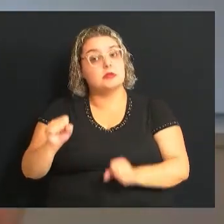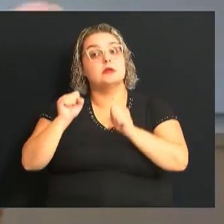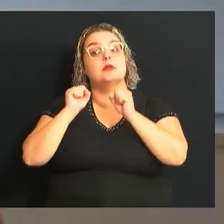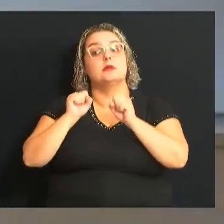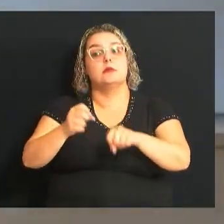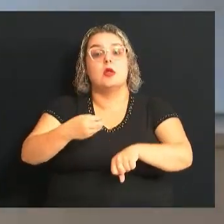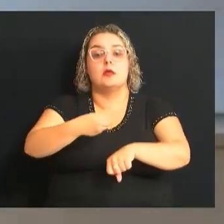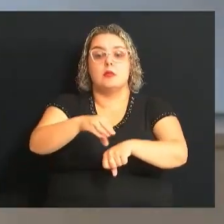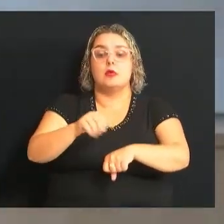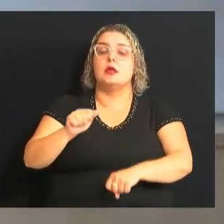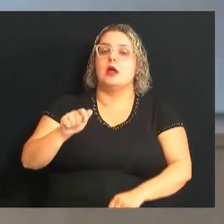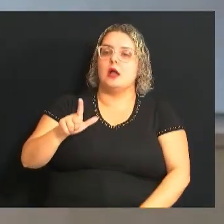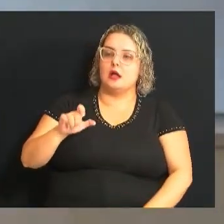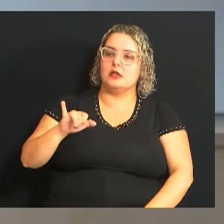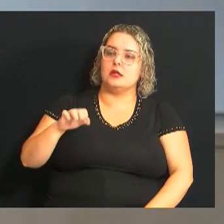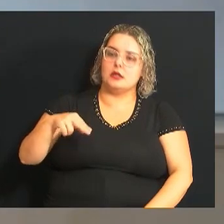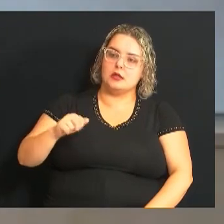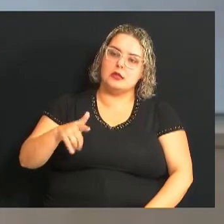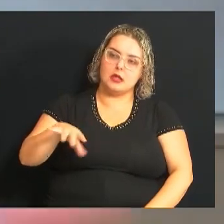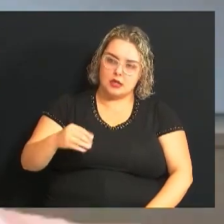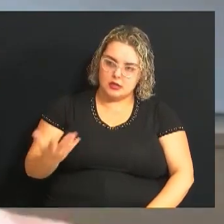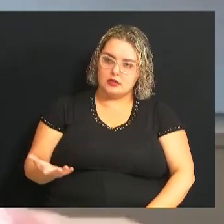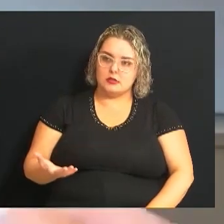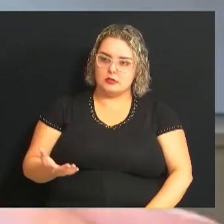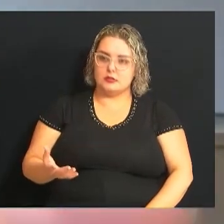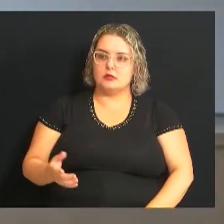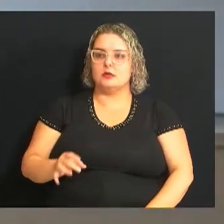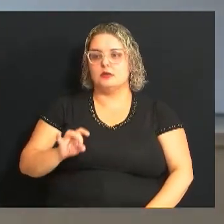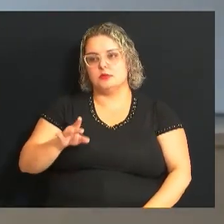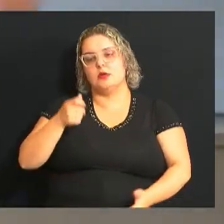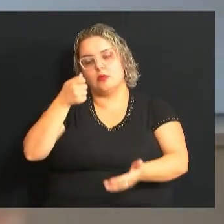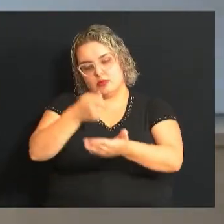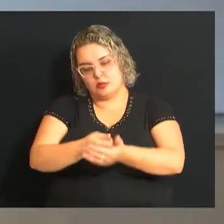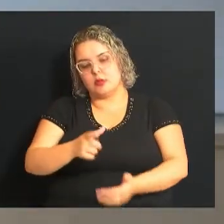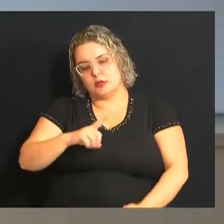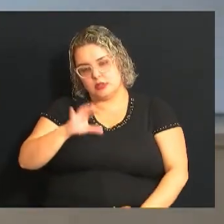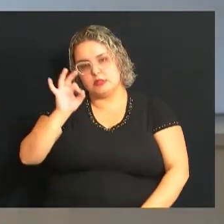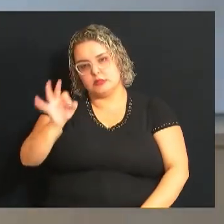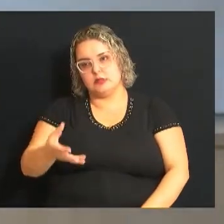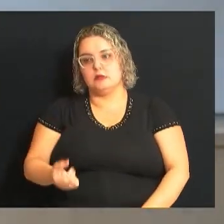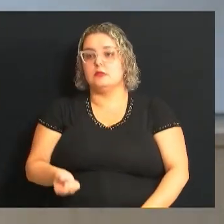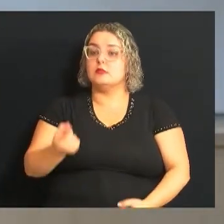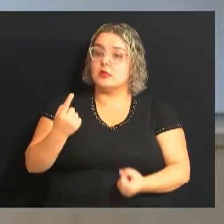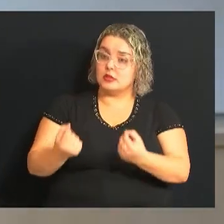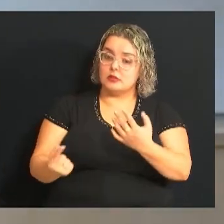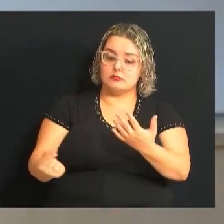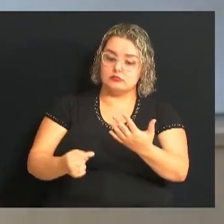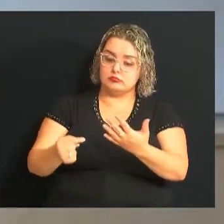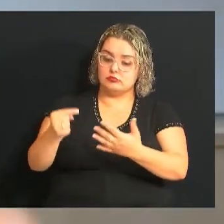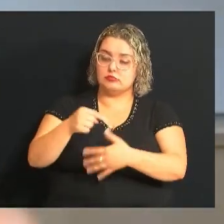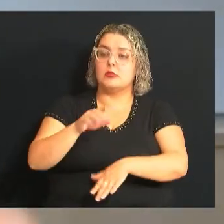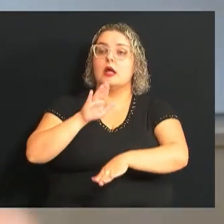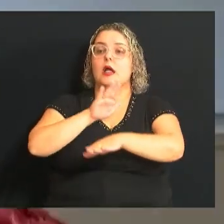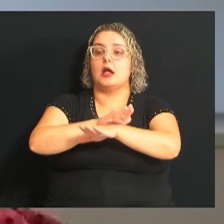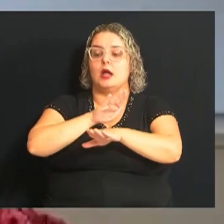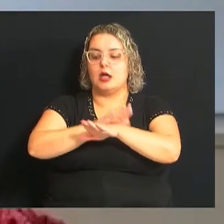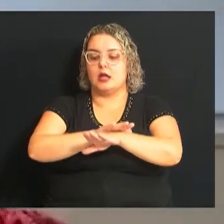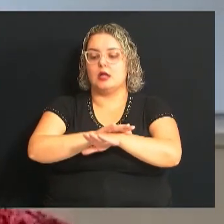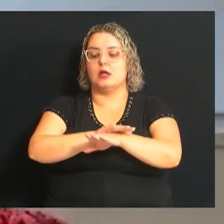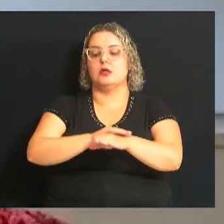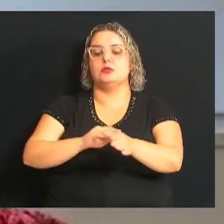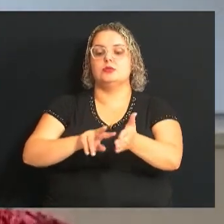indícios de alienação. Claro que só no caso concreto que a gente tem certeza, mas existem alguns indícios que ajudam a gente nesse